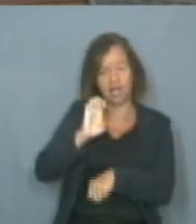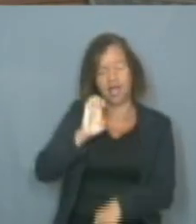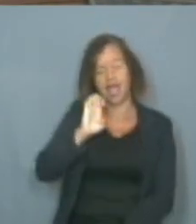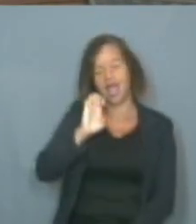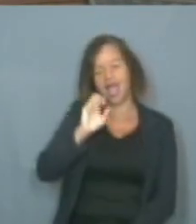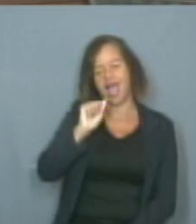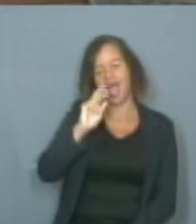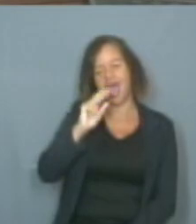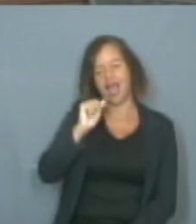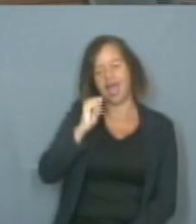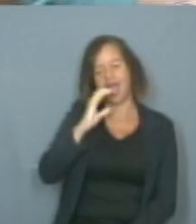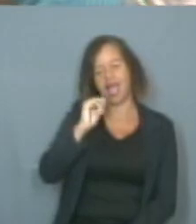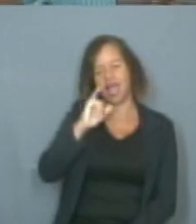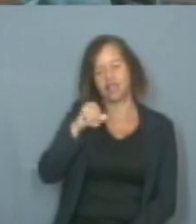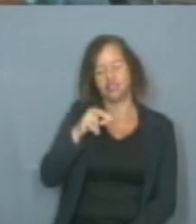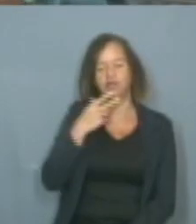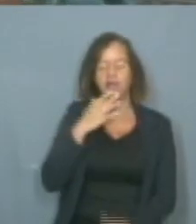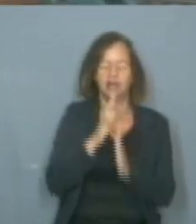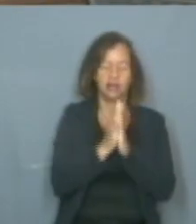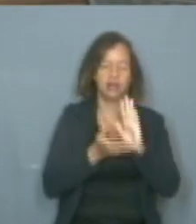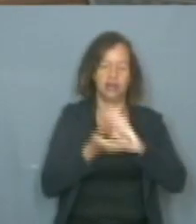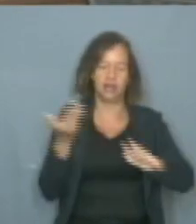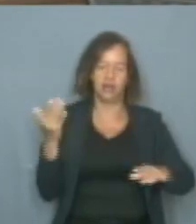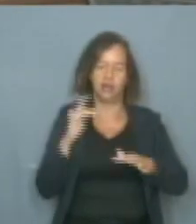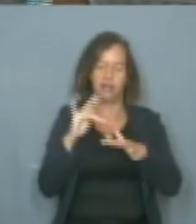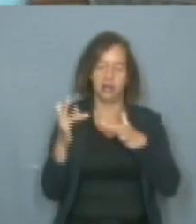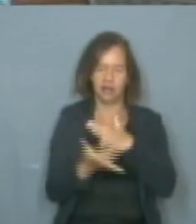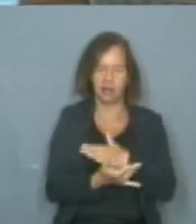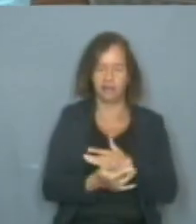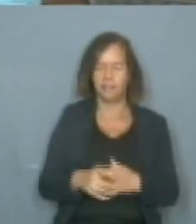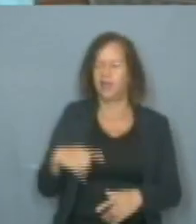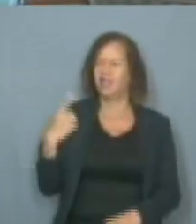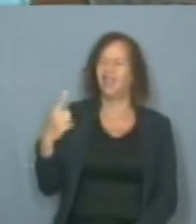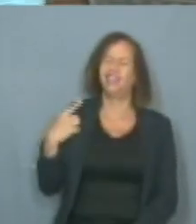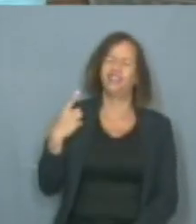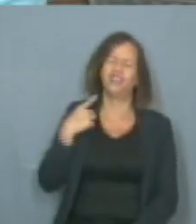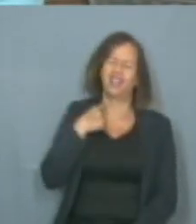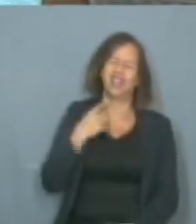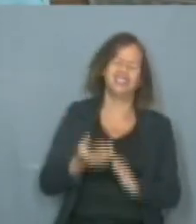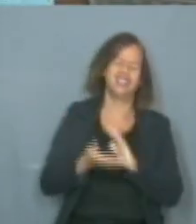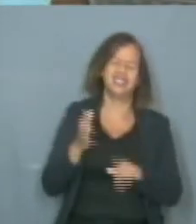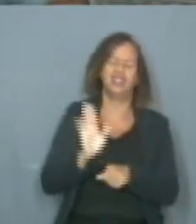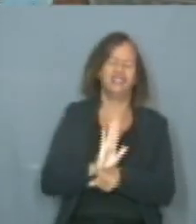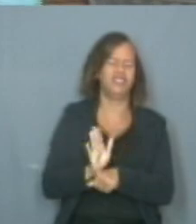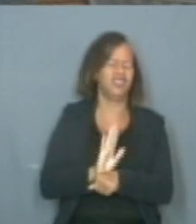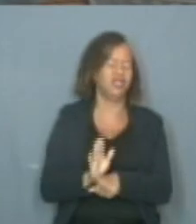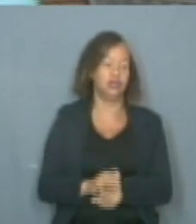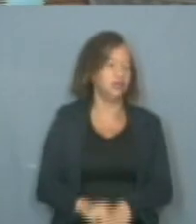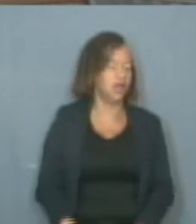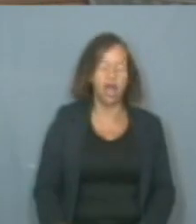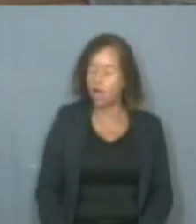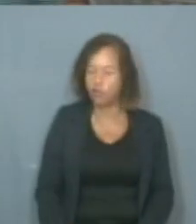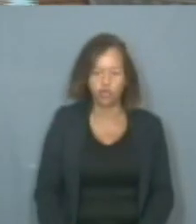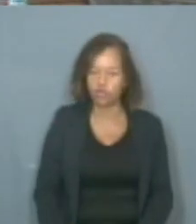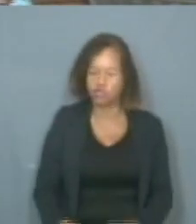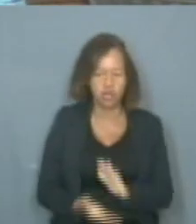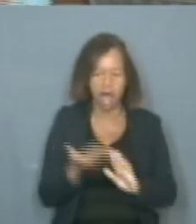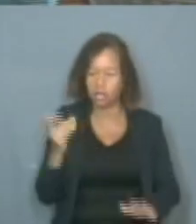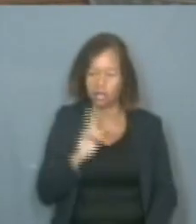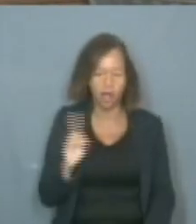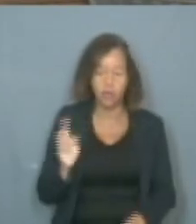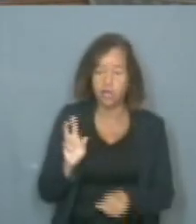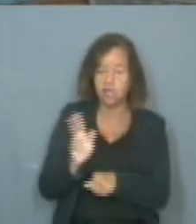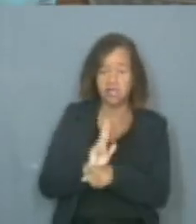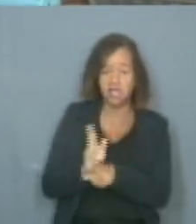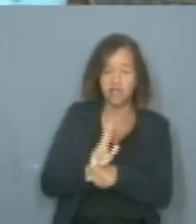me retrate, que eu tire da minha rede social. Até o advogado veio falar para mim, tira esse vídeo. Eu disse, eu não tiro esse vídeo de jeito nenhum, porque